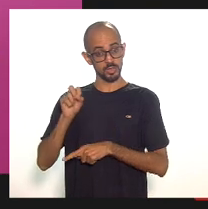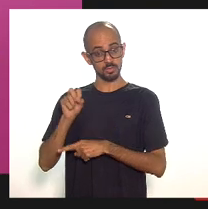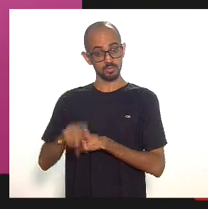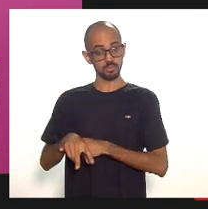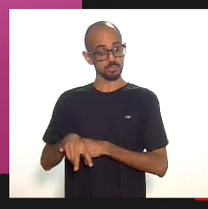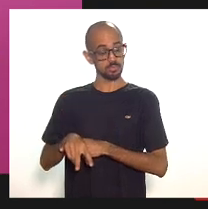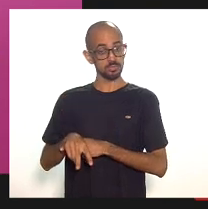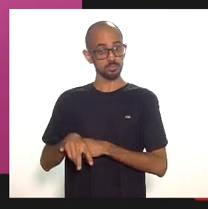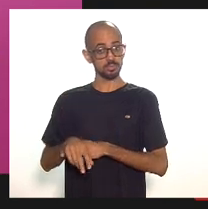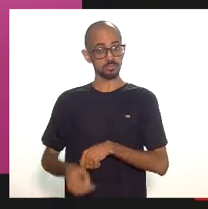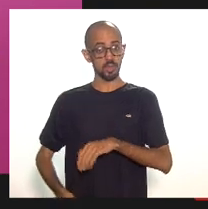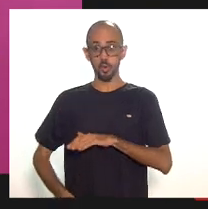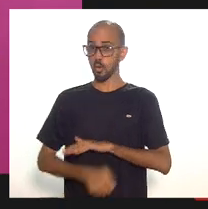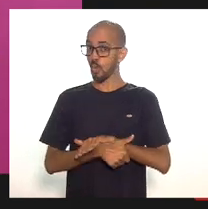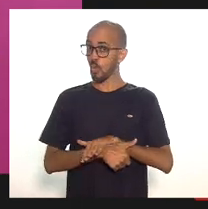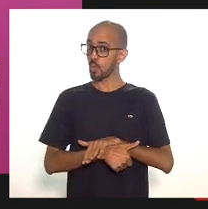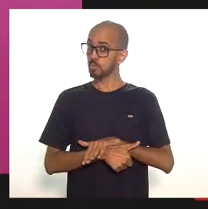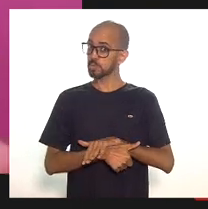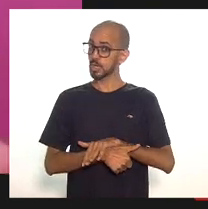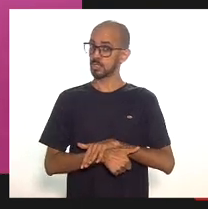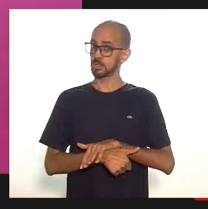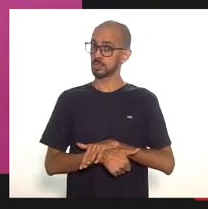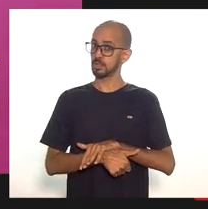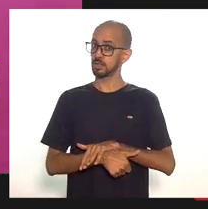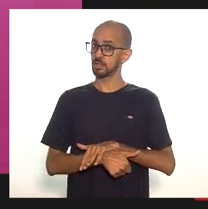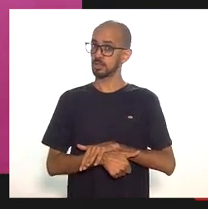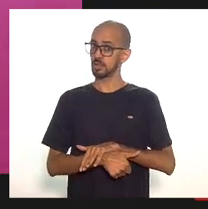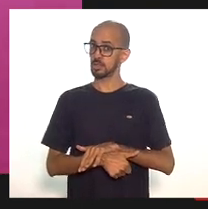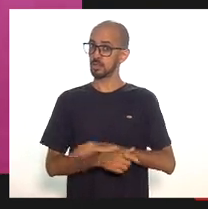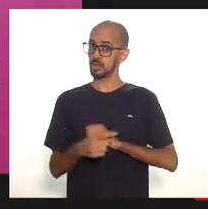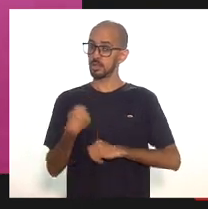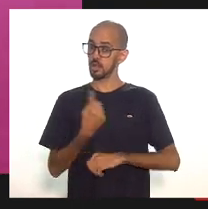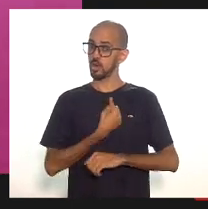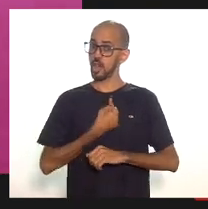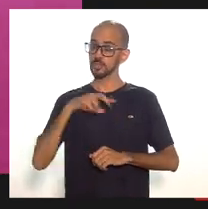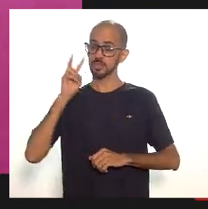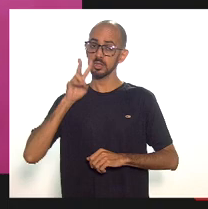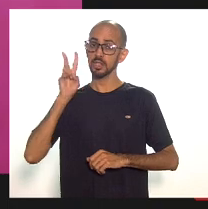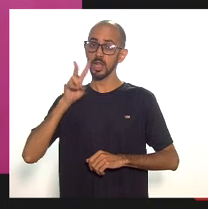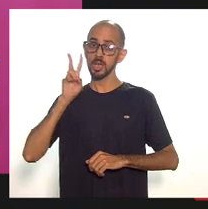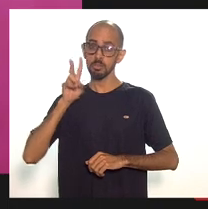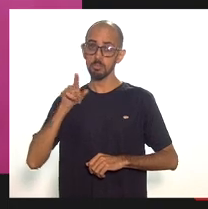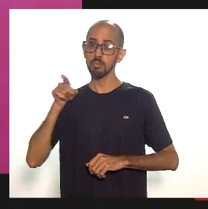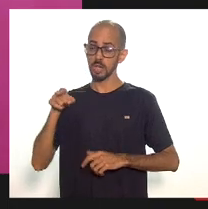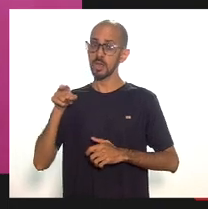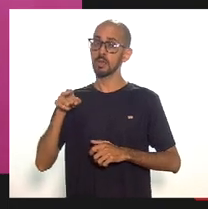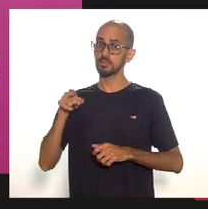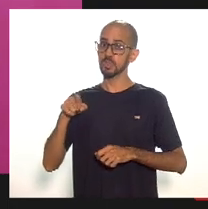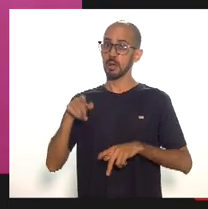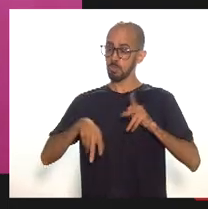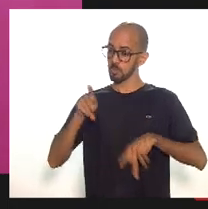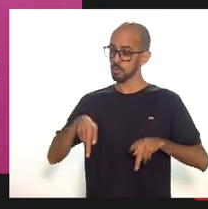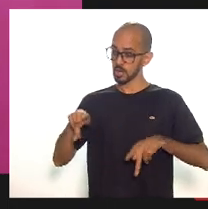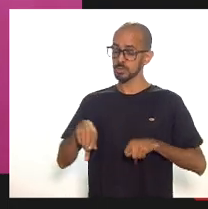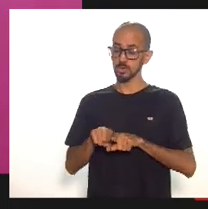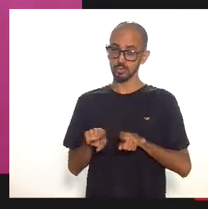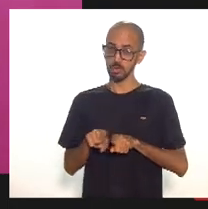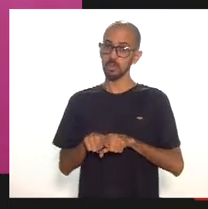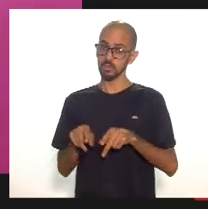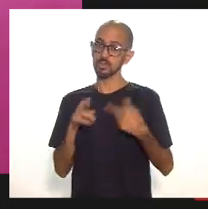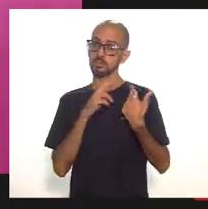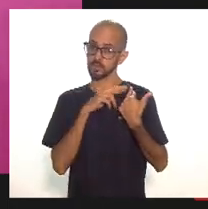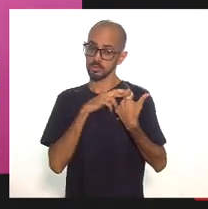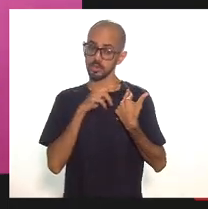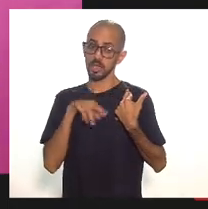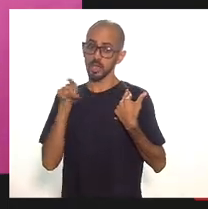fraudulento, quando a gente já lembrava a população, lembrava as autoridades, que as pessoas